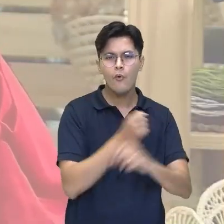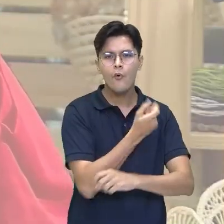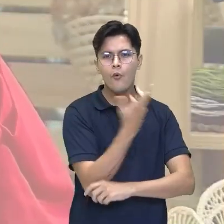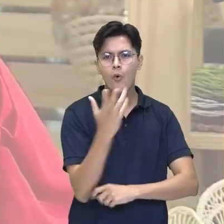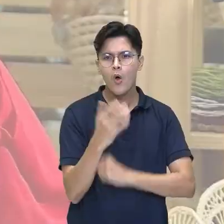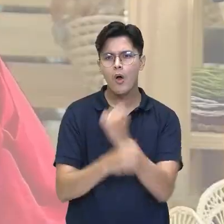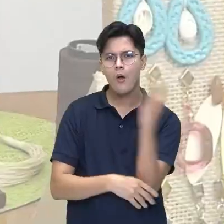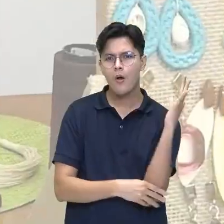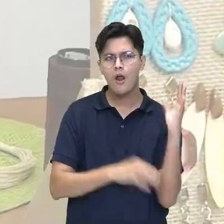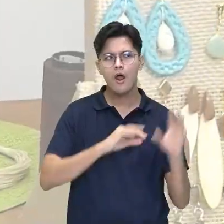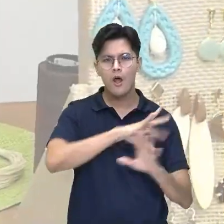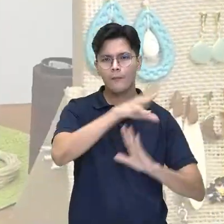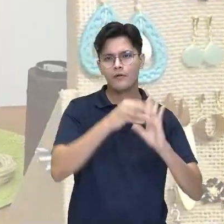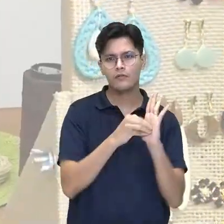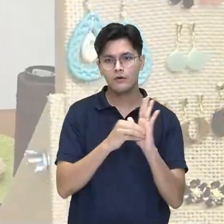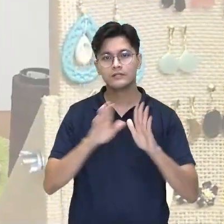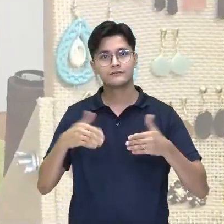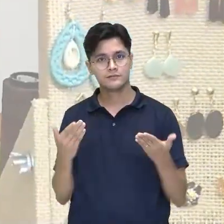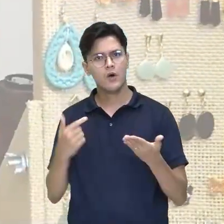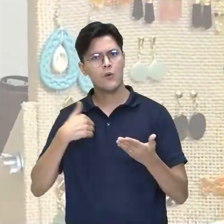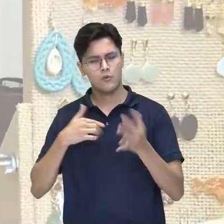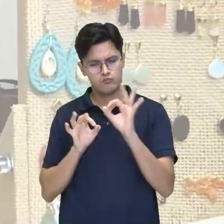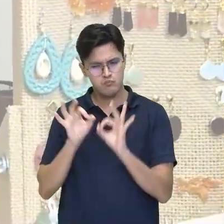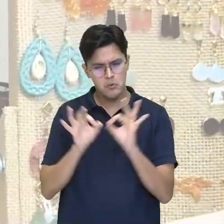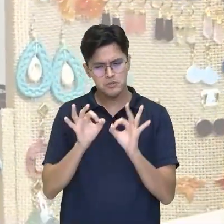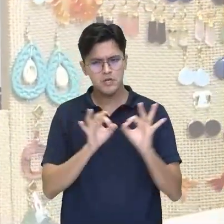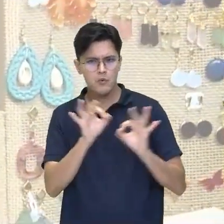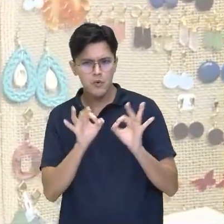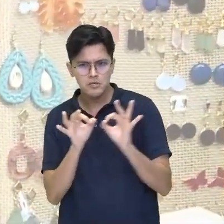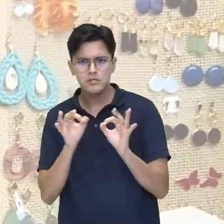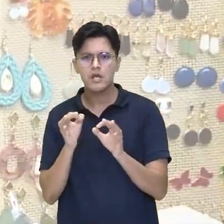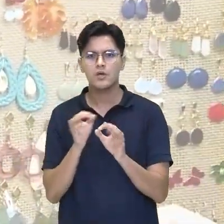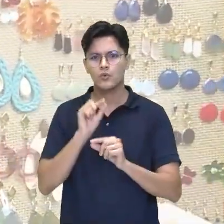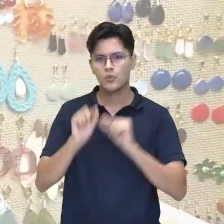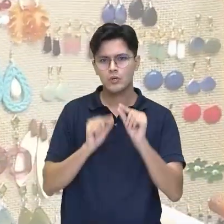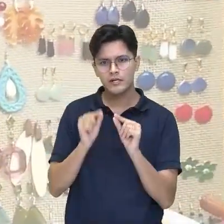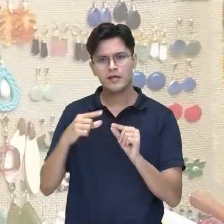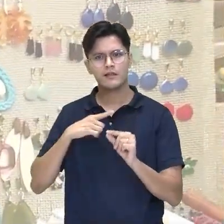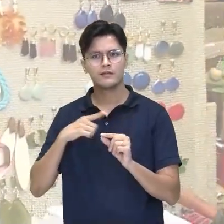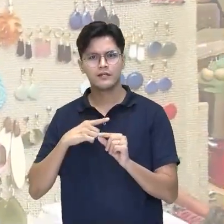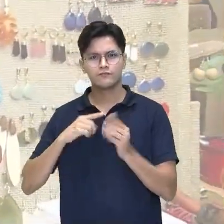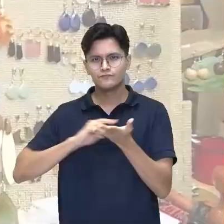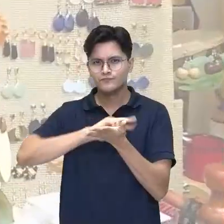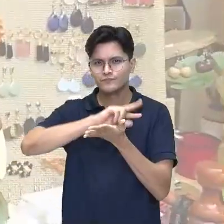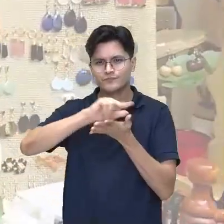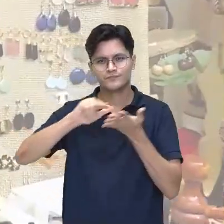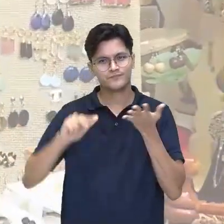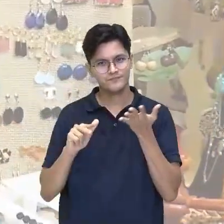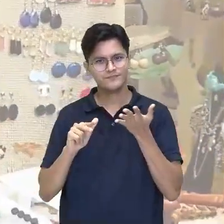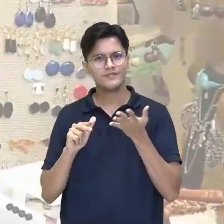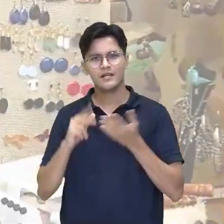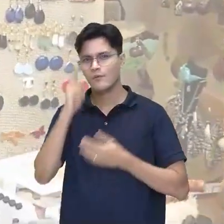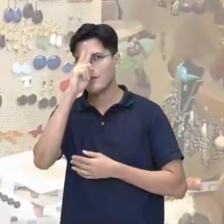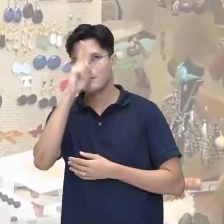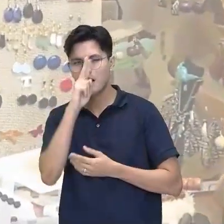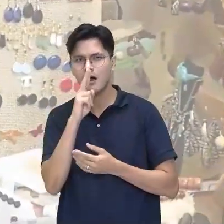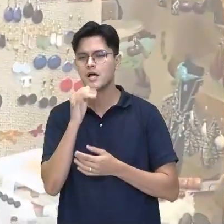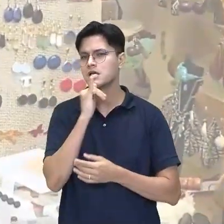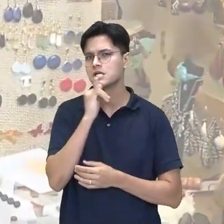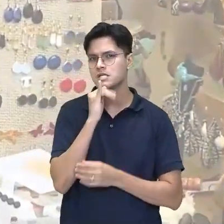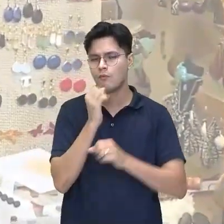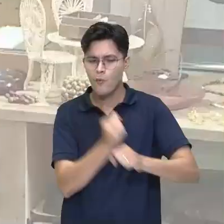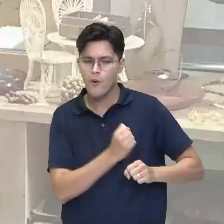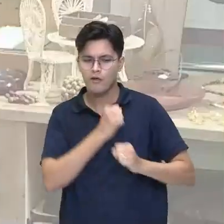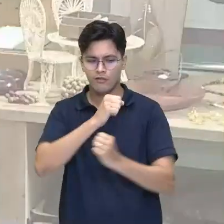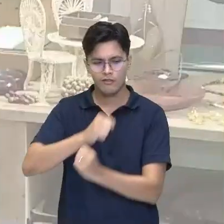a tartaruga, o arco e flecha, o sapo, o remo, a canoa. Eu fiz em miniatura e coloquei em volta de